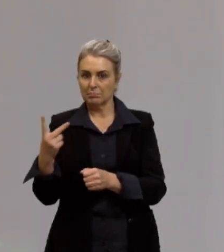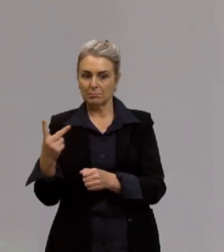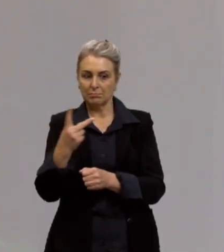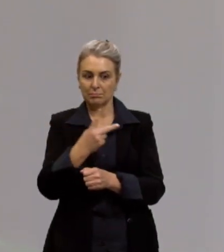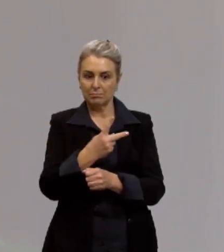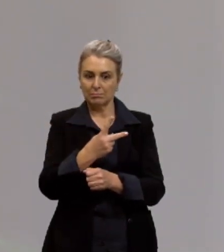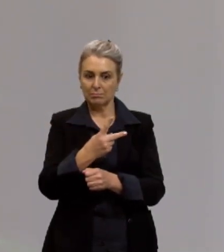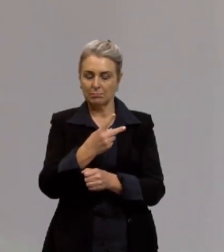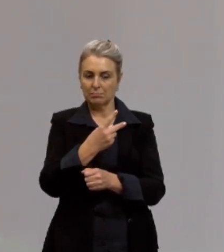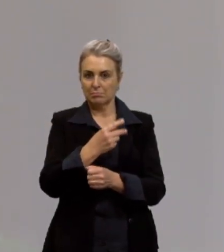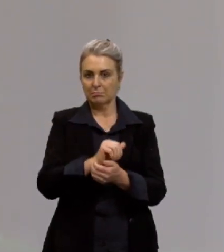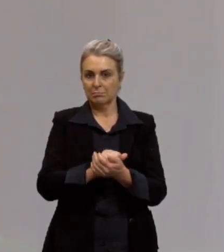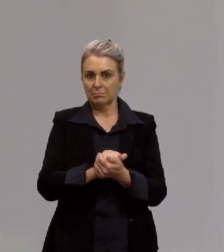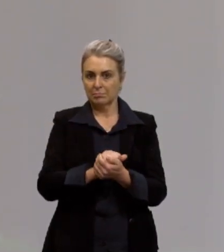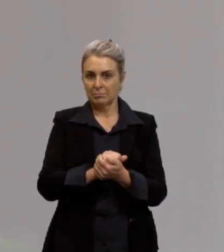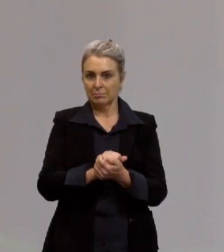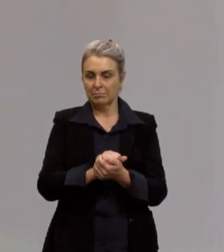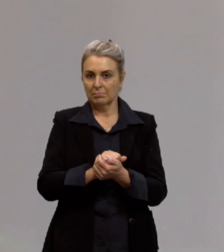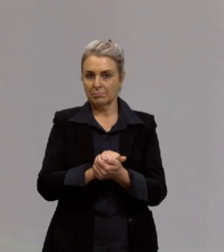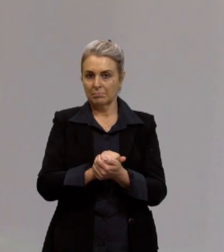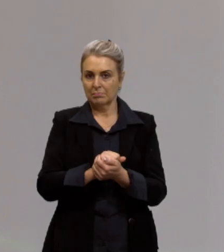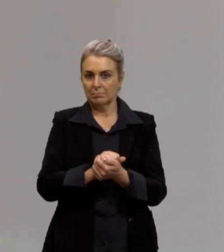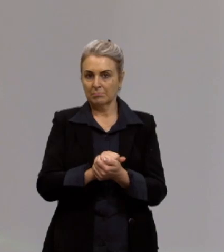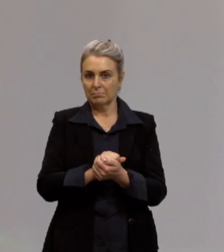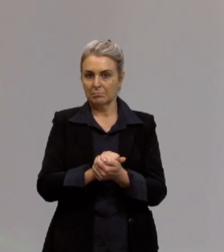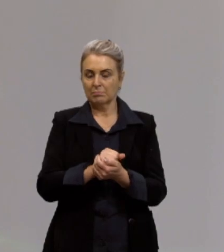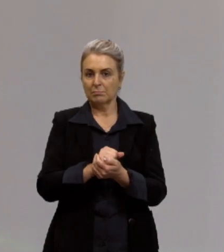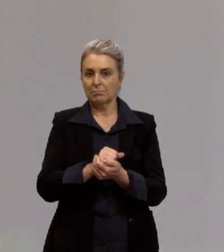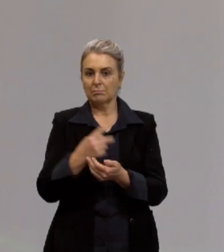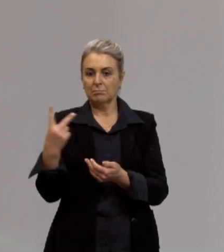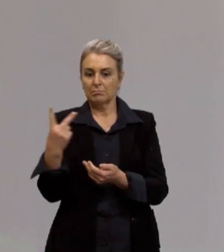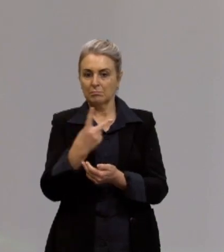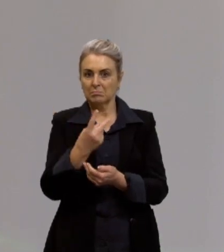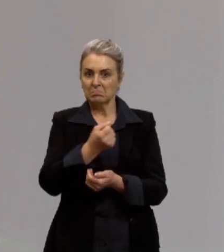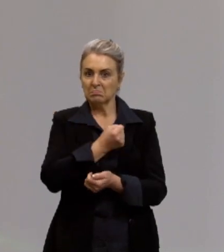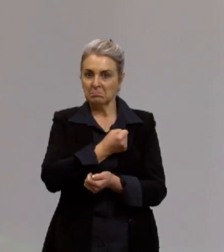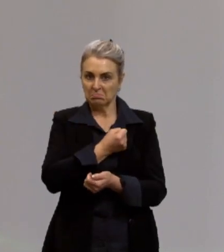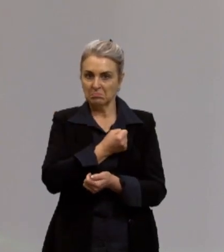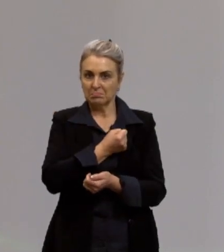o 31, até já vou começar, qual deles poderá?